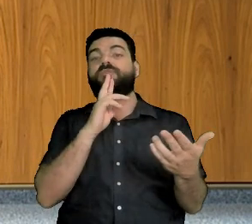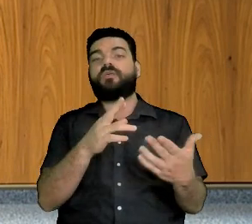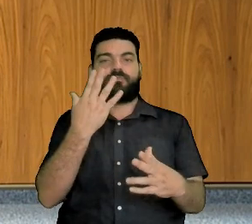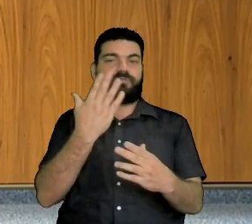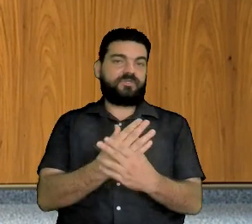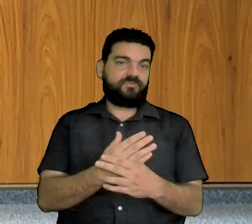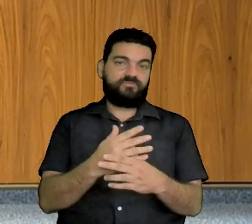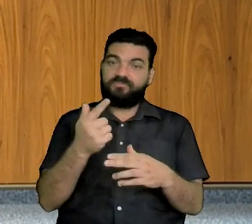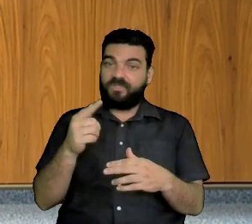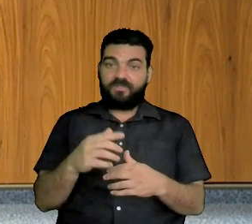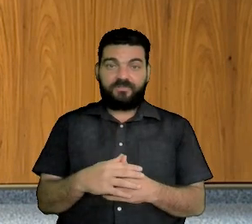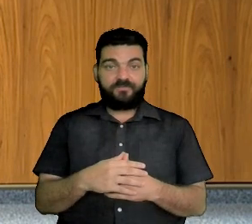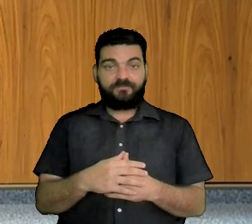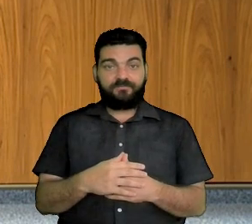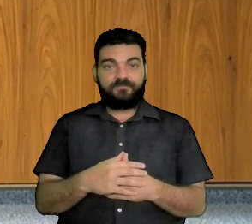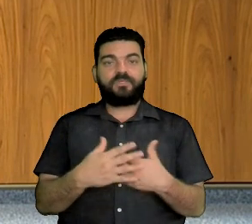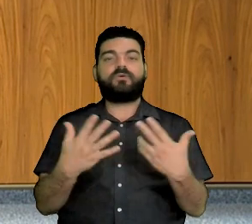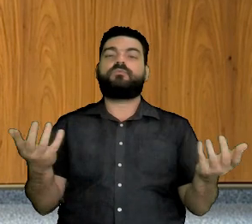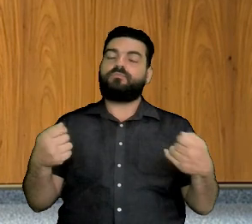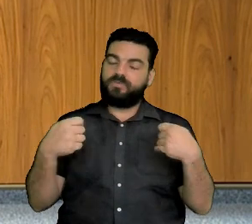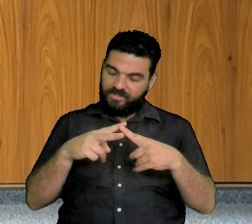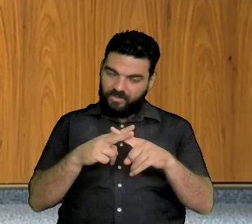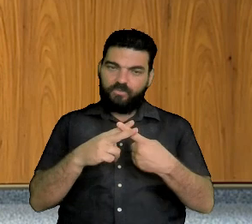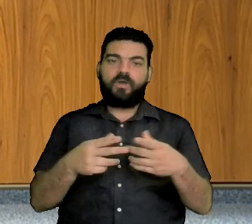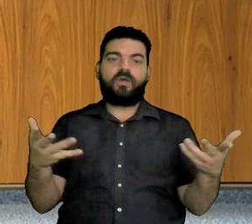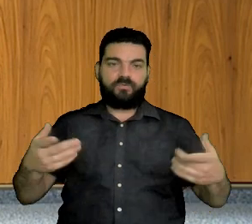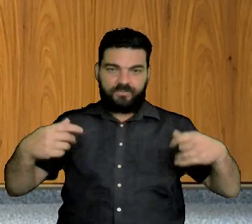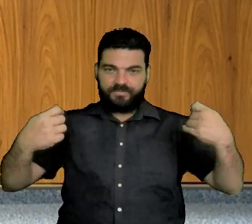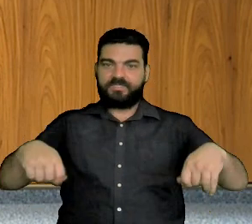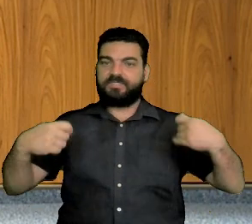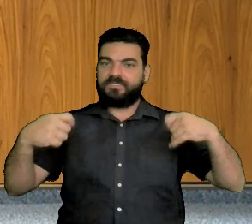nem o parcial. Então,